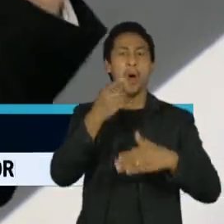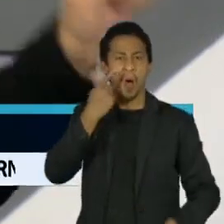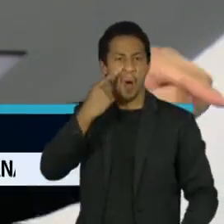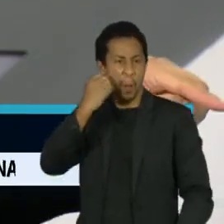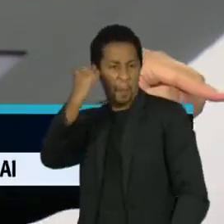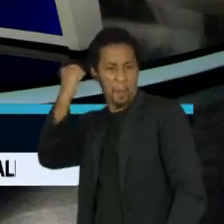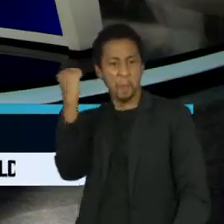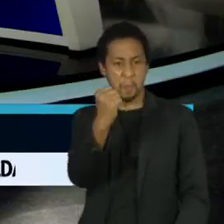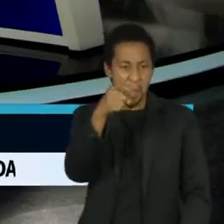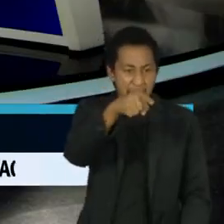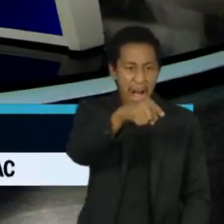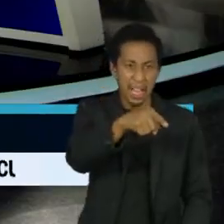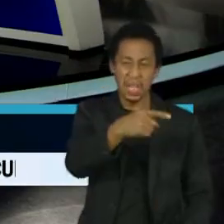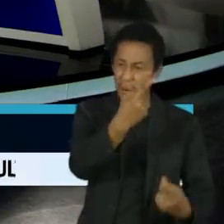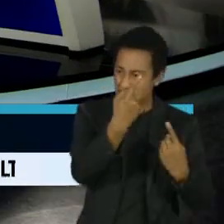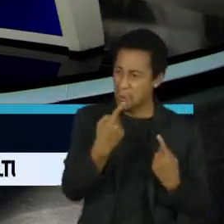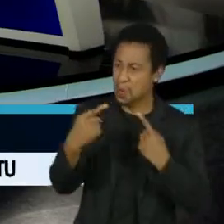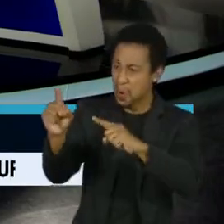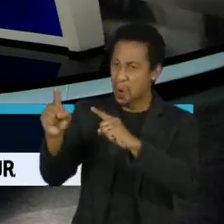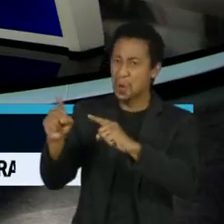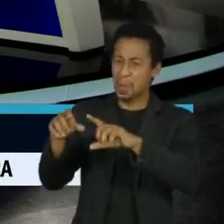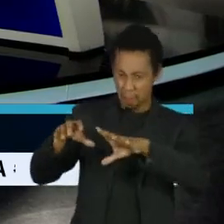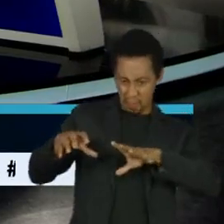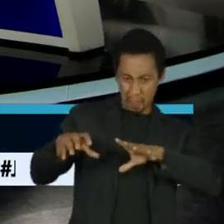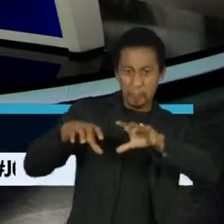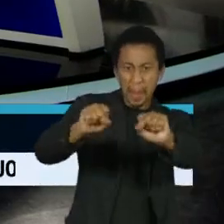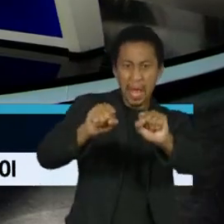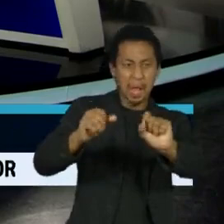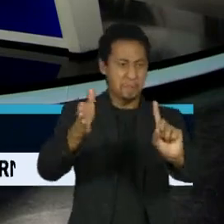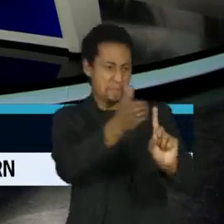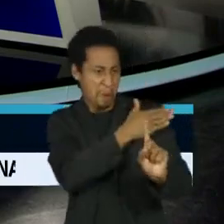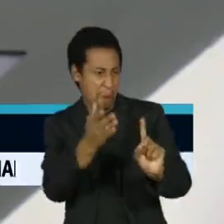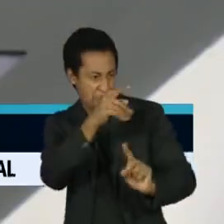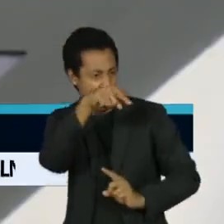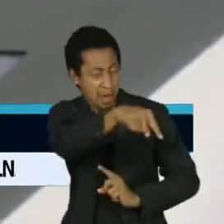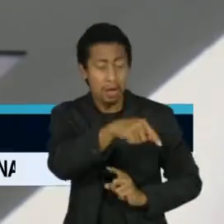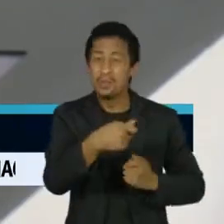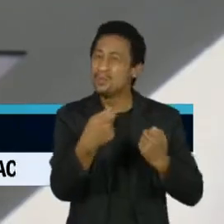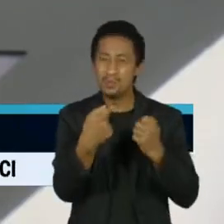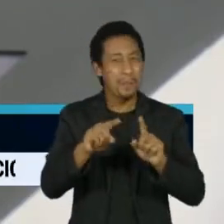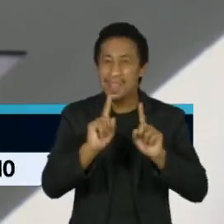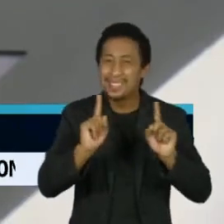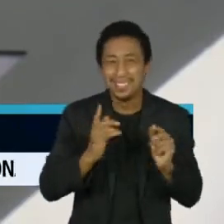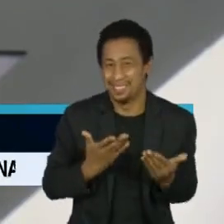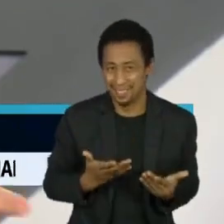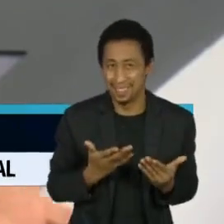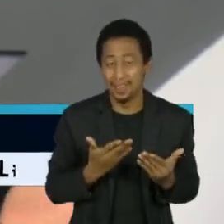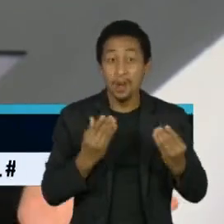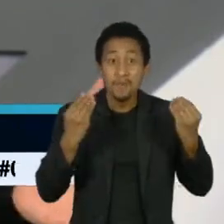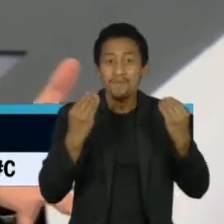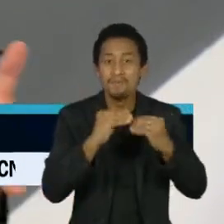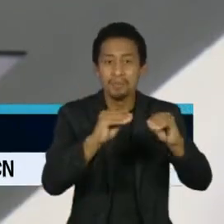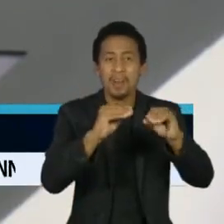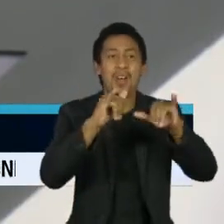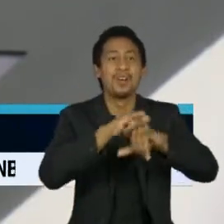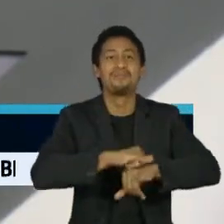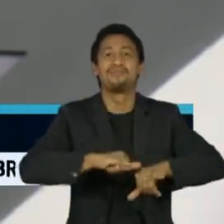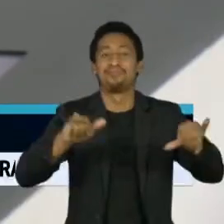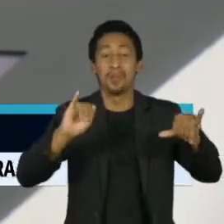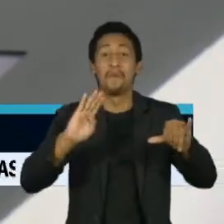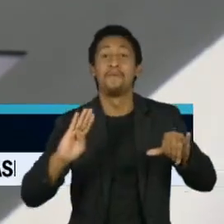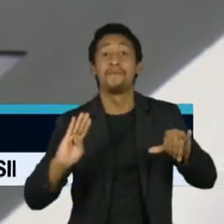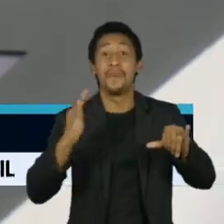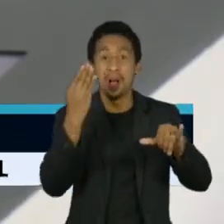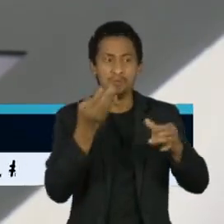tal pessoa Ah tá que tal pessoa é as editar o jornalista não você pulveriza determinado grupo né dos